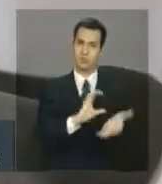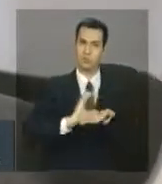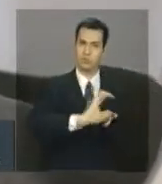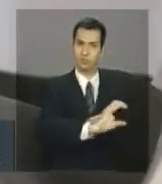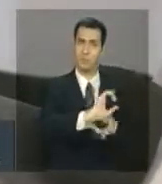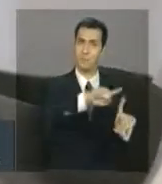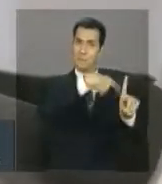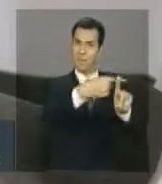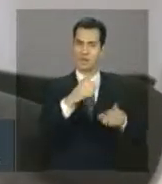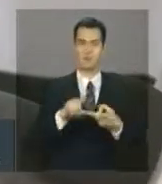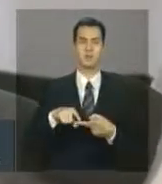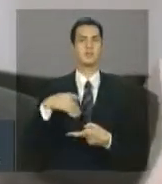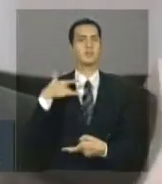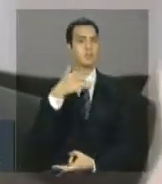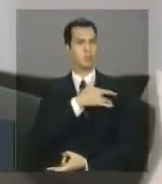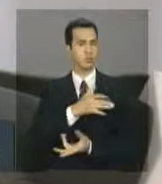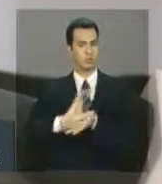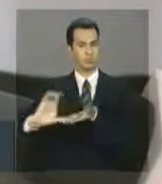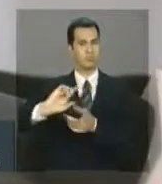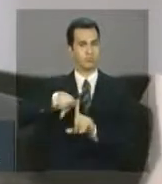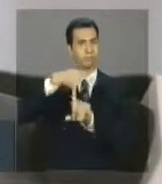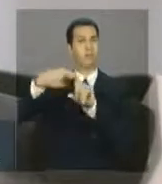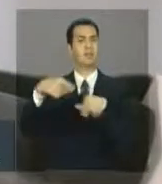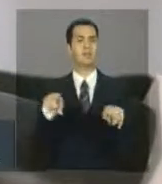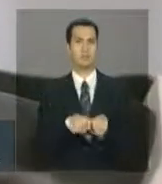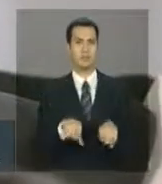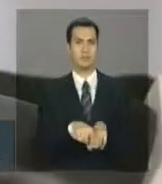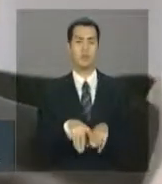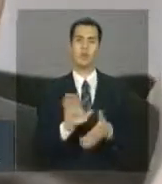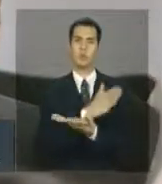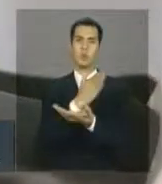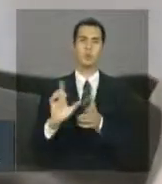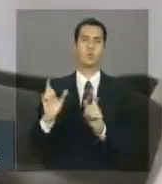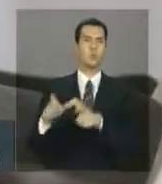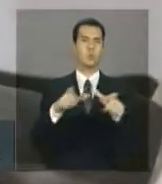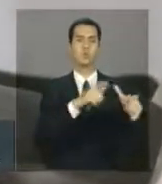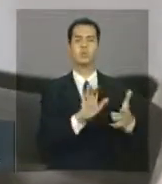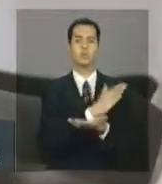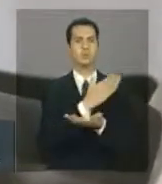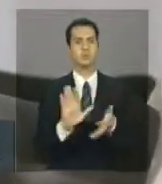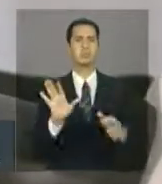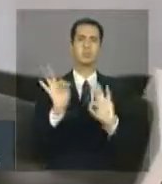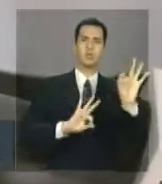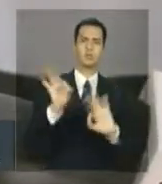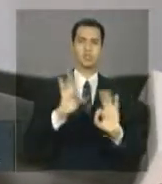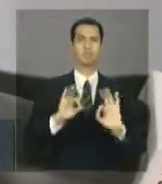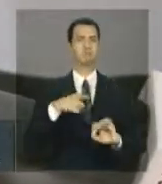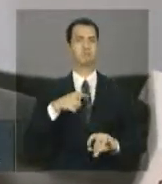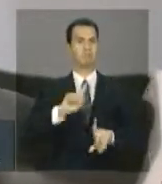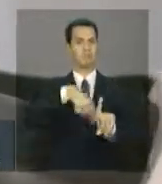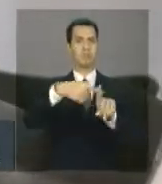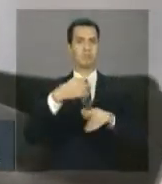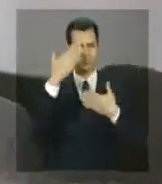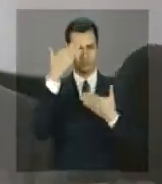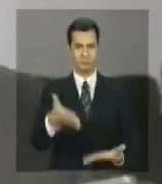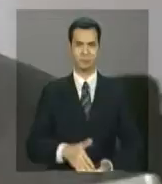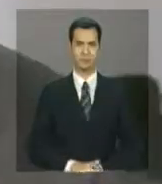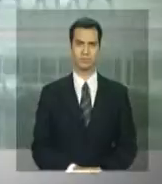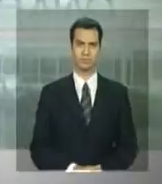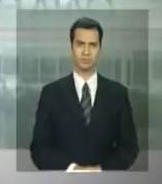saúde e um grande aumento para investimentos que são as prioridades. E os programas sociais também terão aumento. Muito